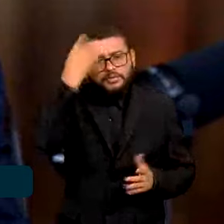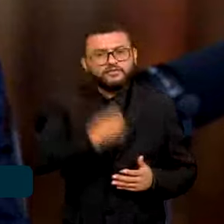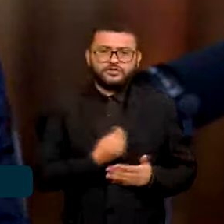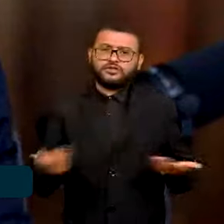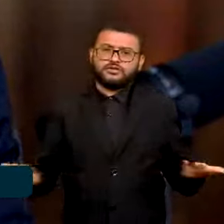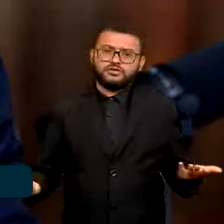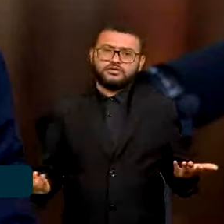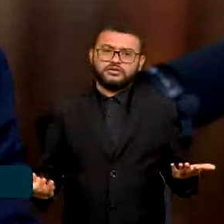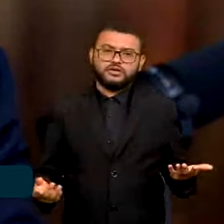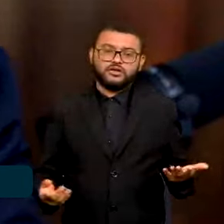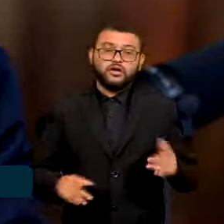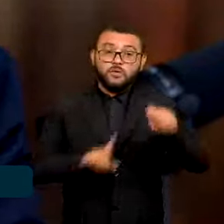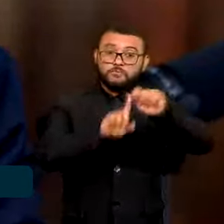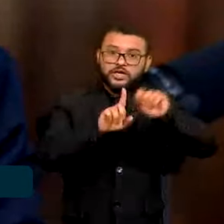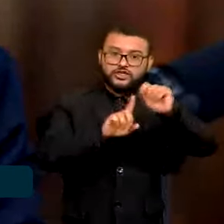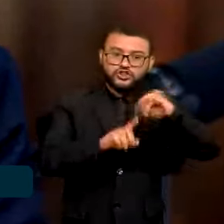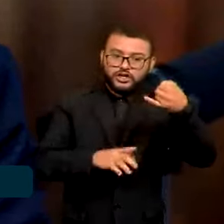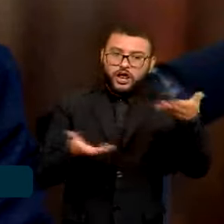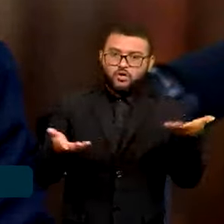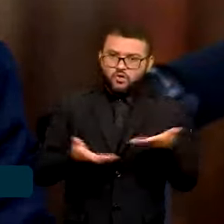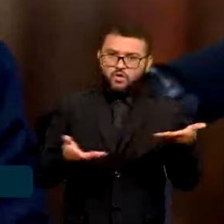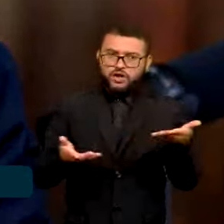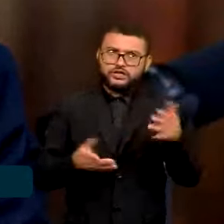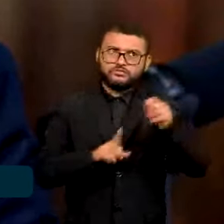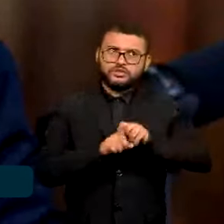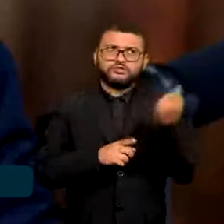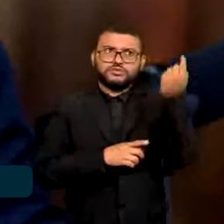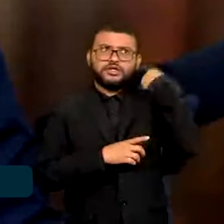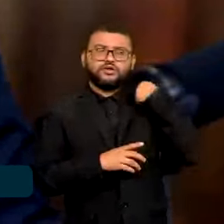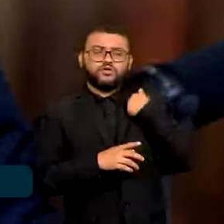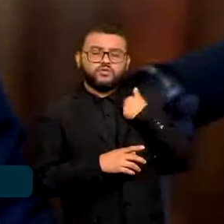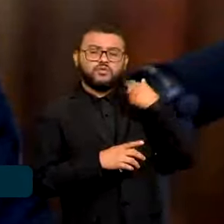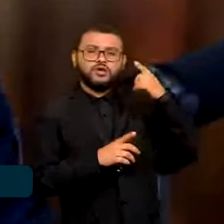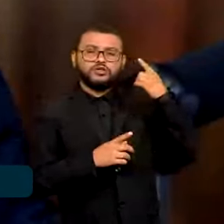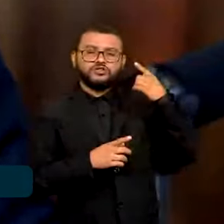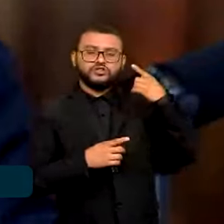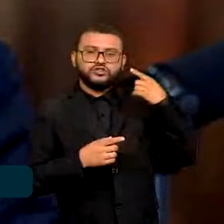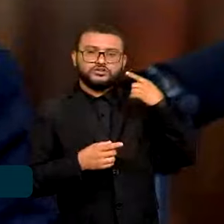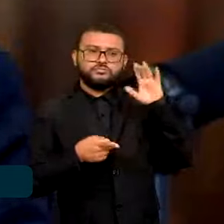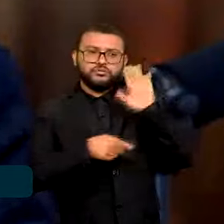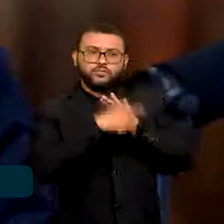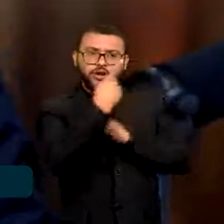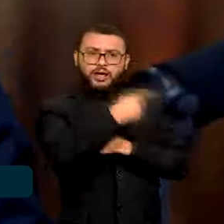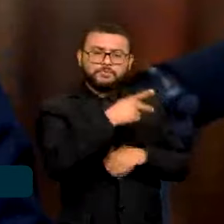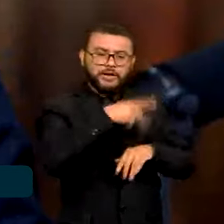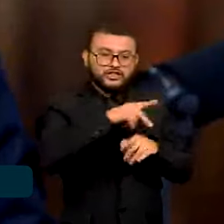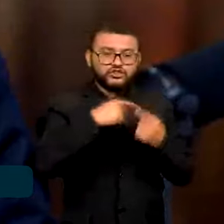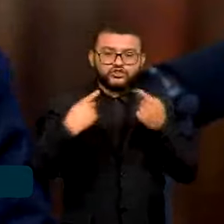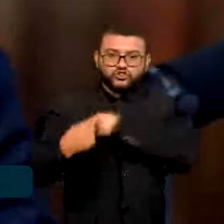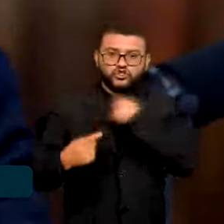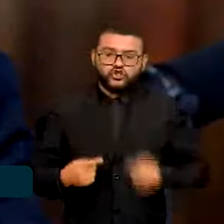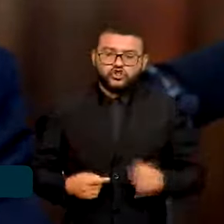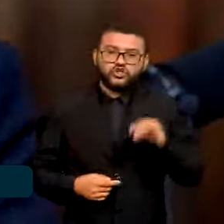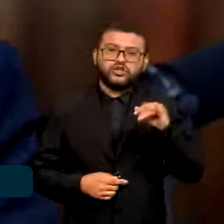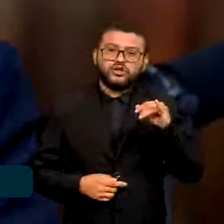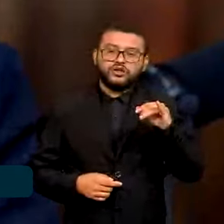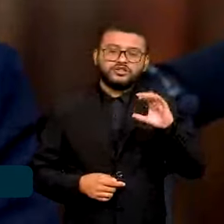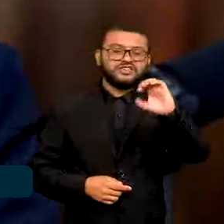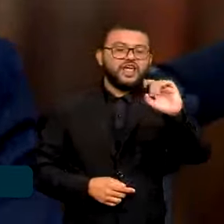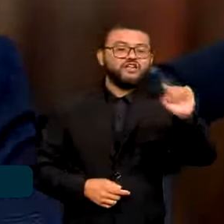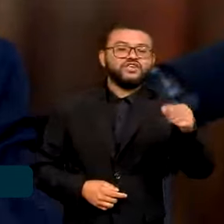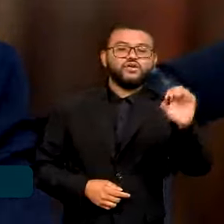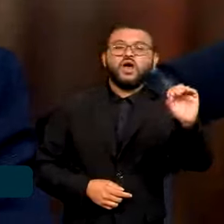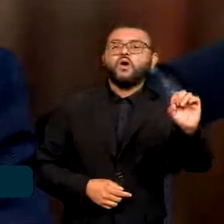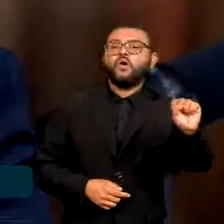janeiro deste ano, eu estava em Hiroshima e a presidenta do FMI falou: ah, porque o Brasil só vai crescer 0,8%. Eu falei: ah, você está